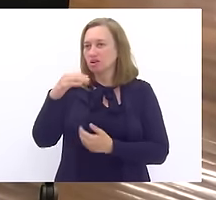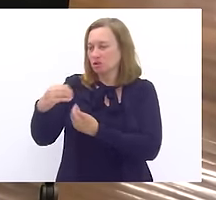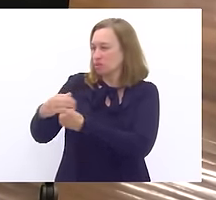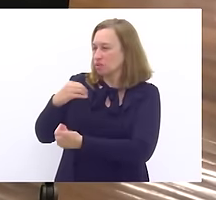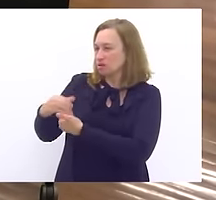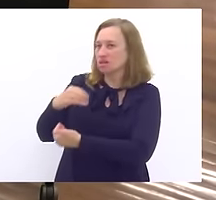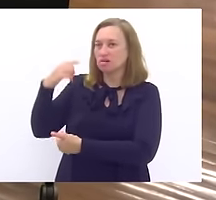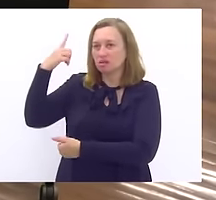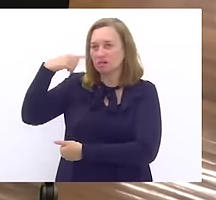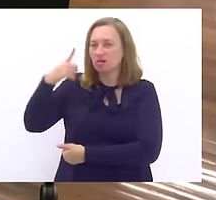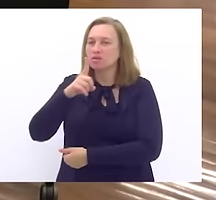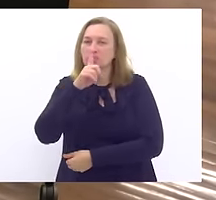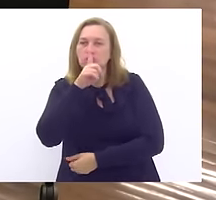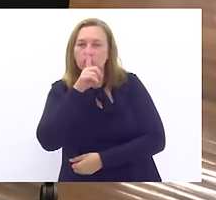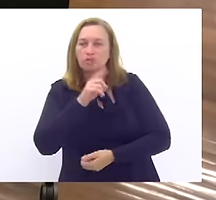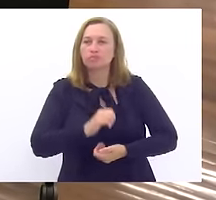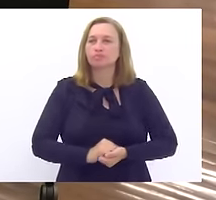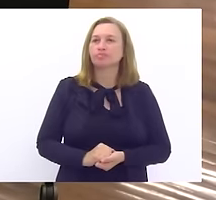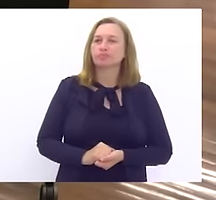silêncio